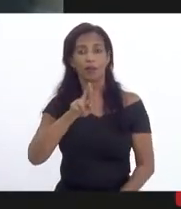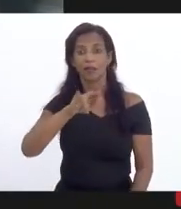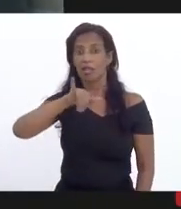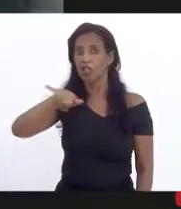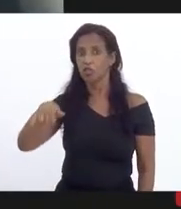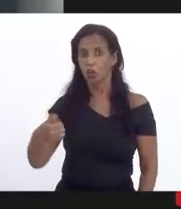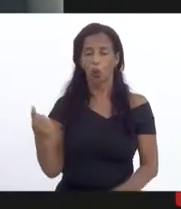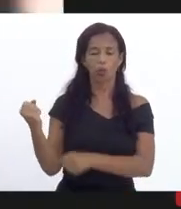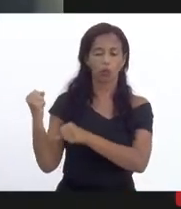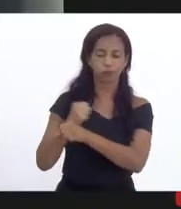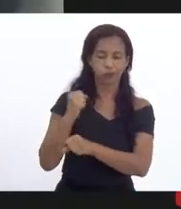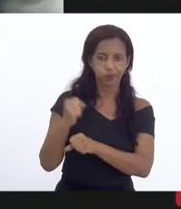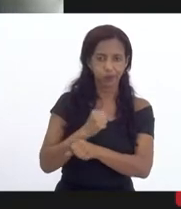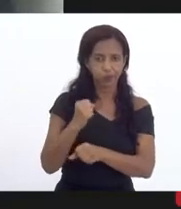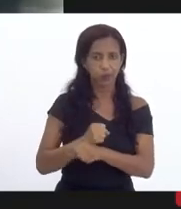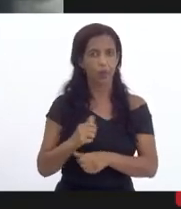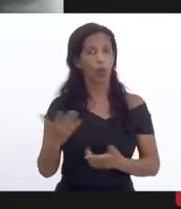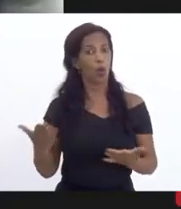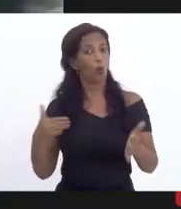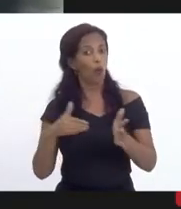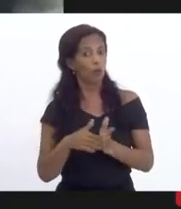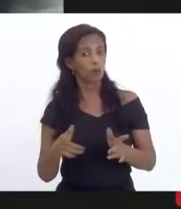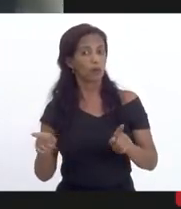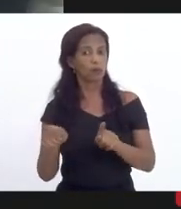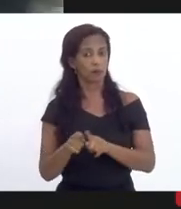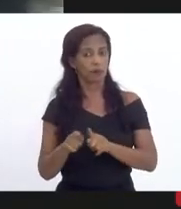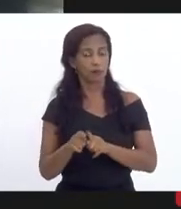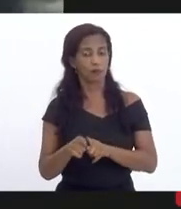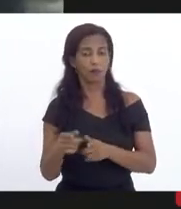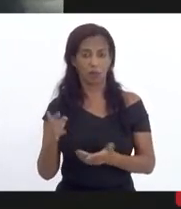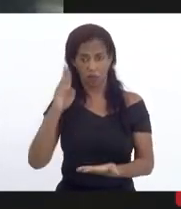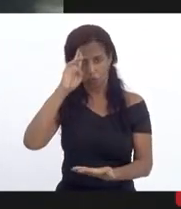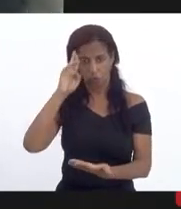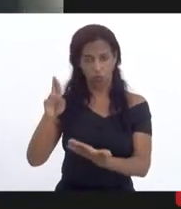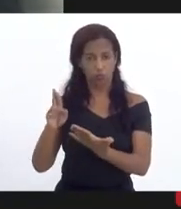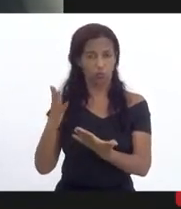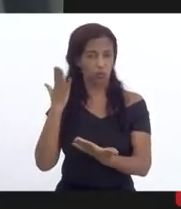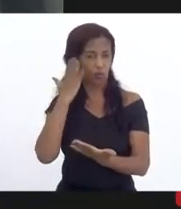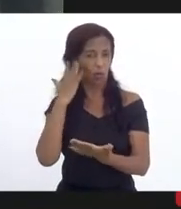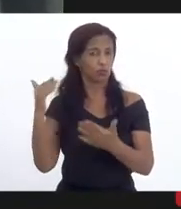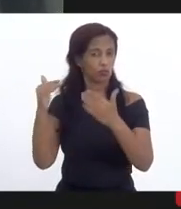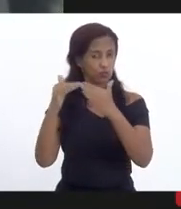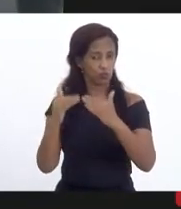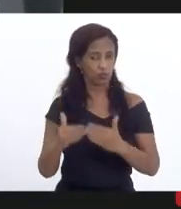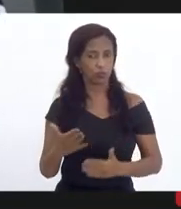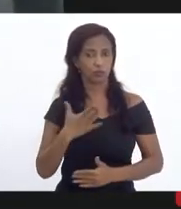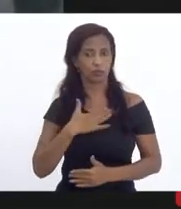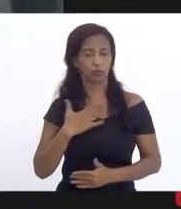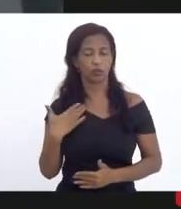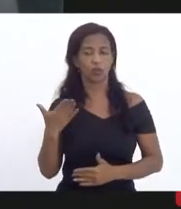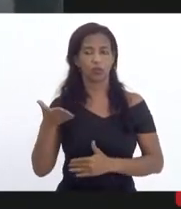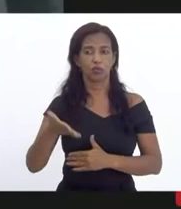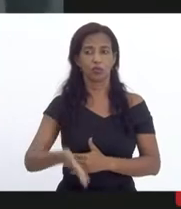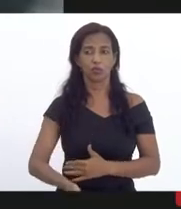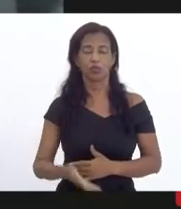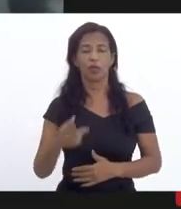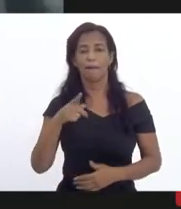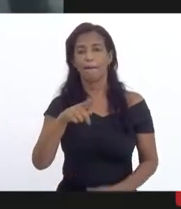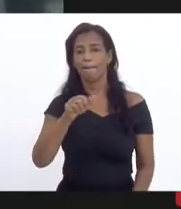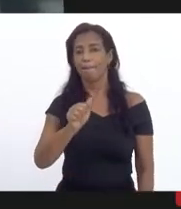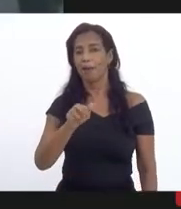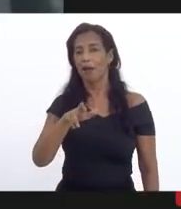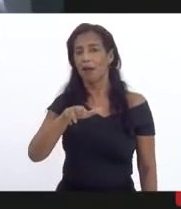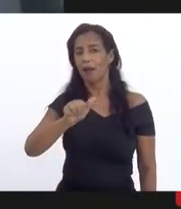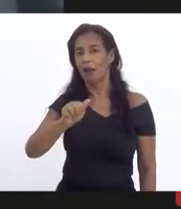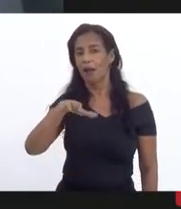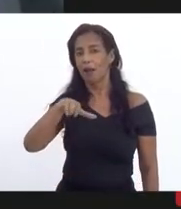RJs, né? Ou então até mesmo, deputado, e o senhor há de concordar comigo, eu estive recentemente em Paracambi